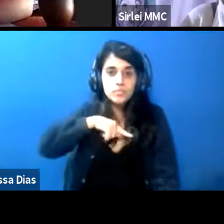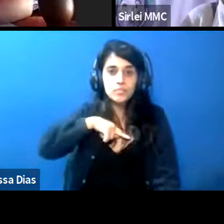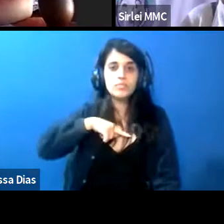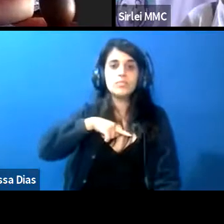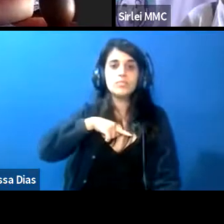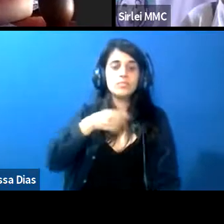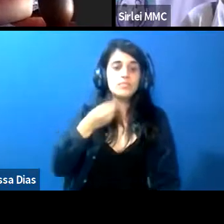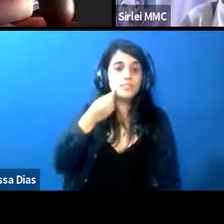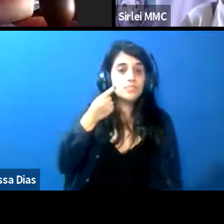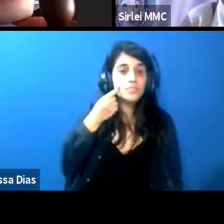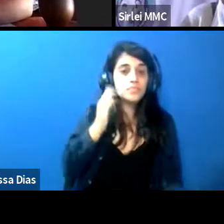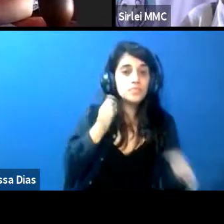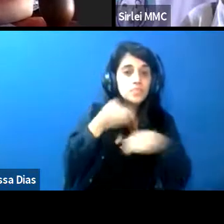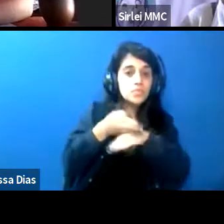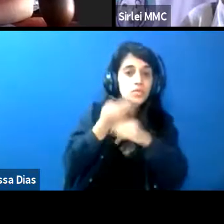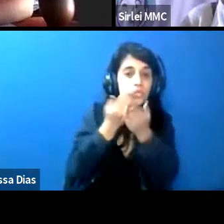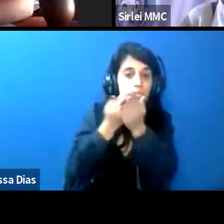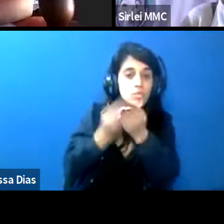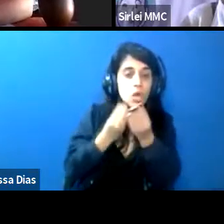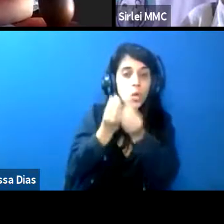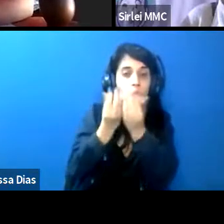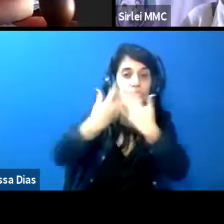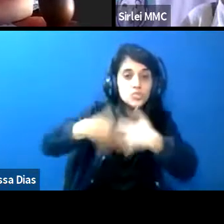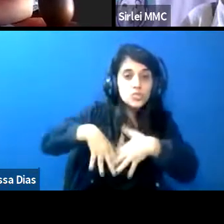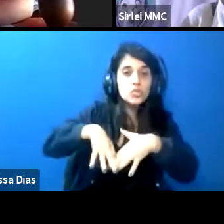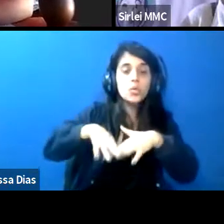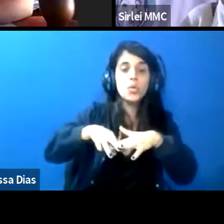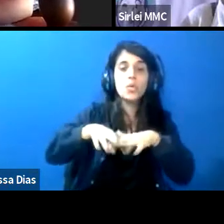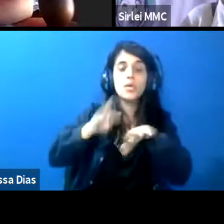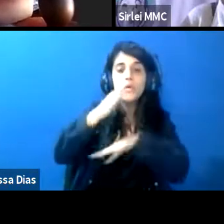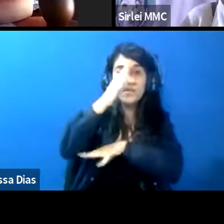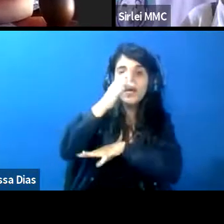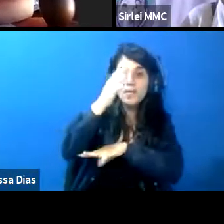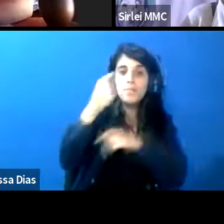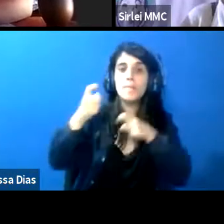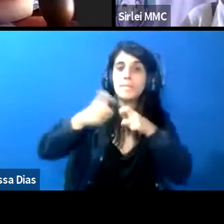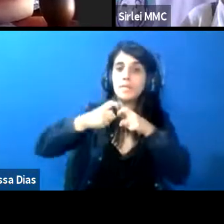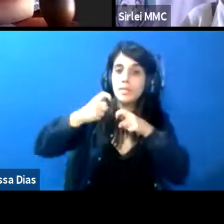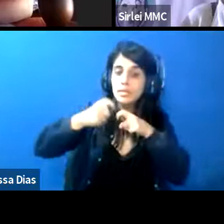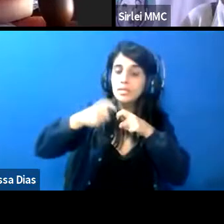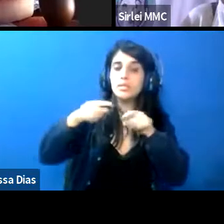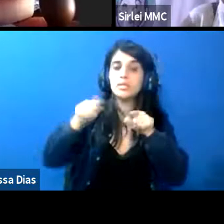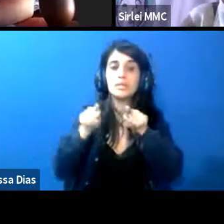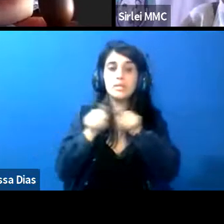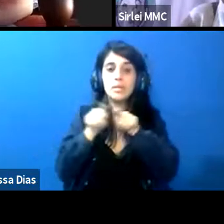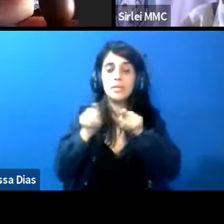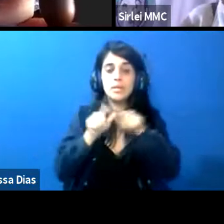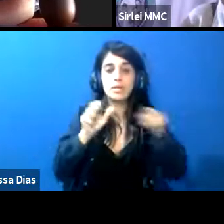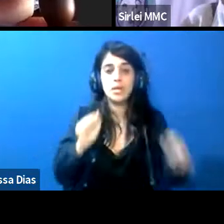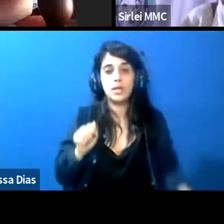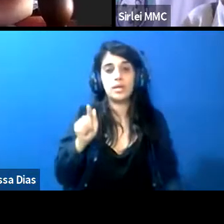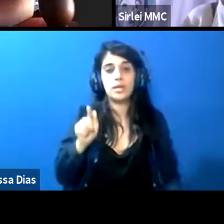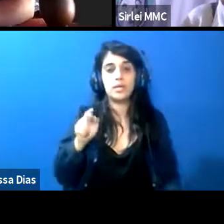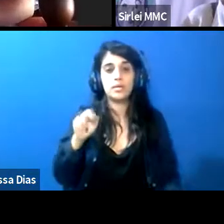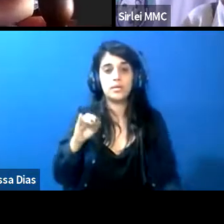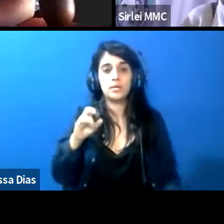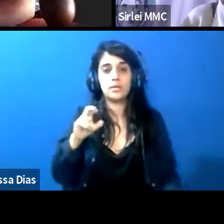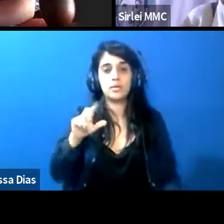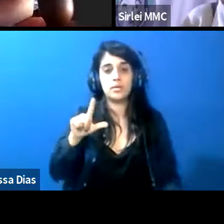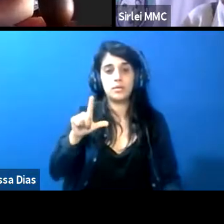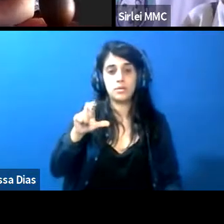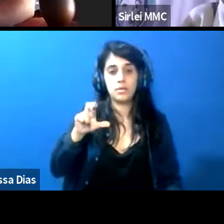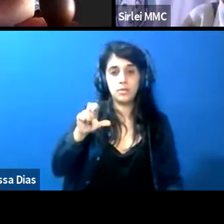lá para entender um pouco, para estudar um pouco sobre plantas medicinais, sobre agricultura urbana e tudo que a